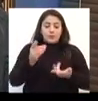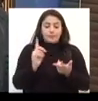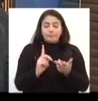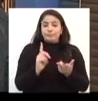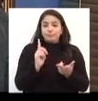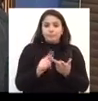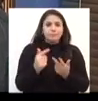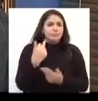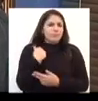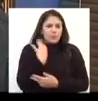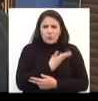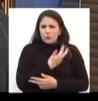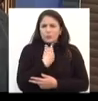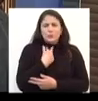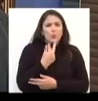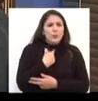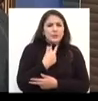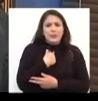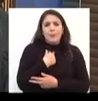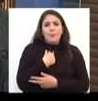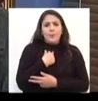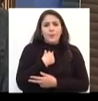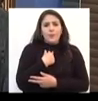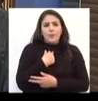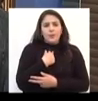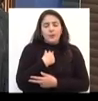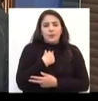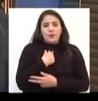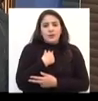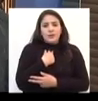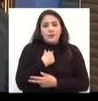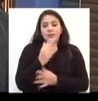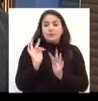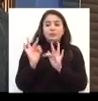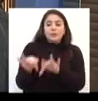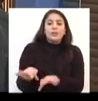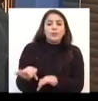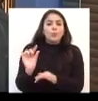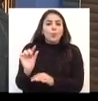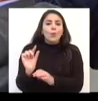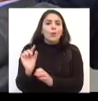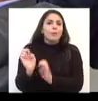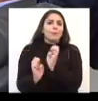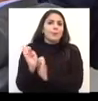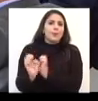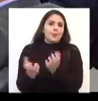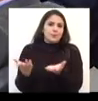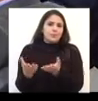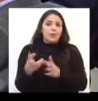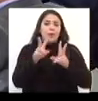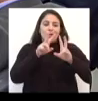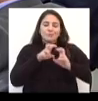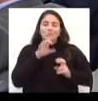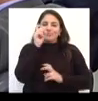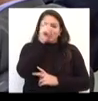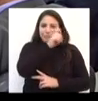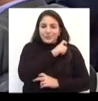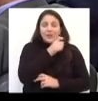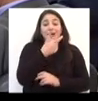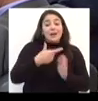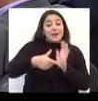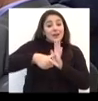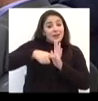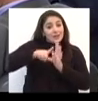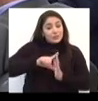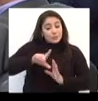assunto. O que não podemos é inviabilizar o pouco que resta da empresa ainda. O tema é delicado, por